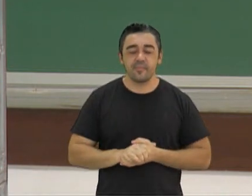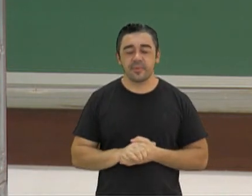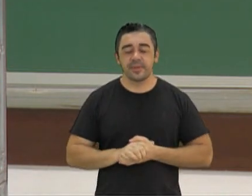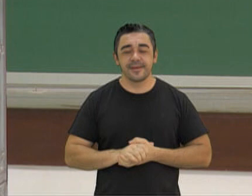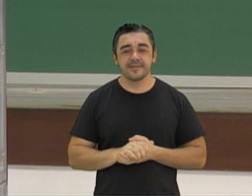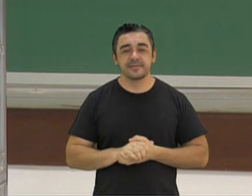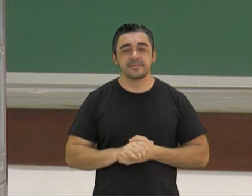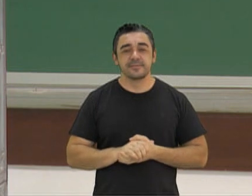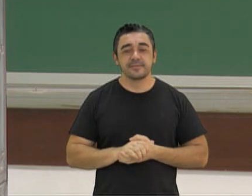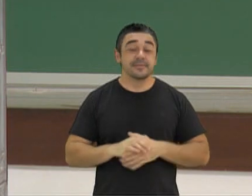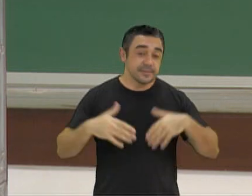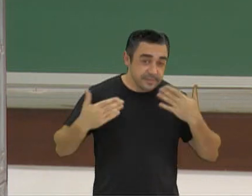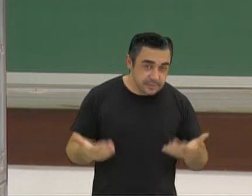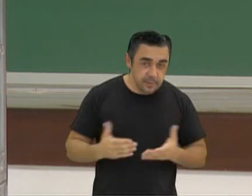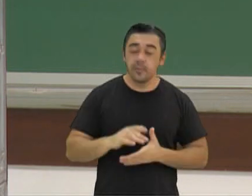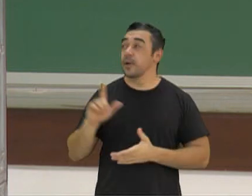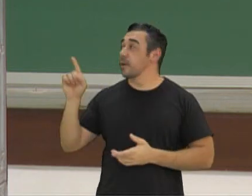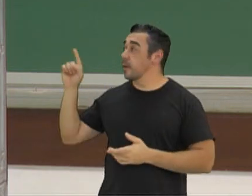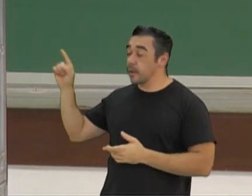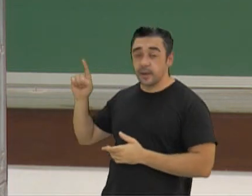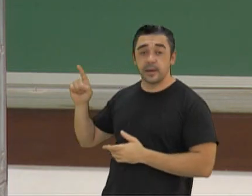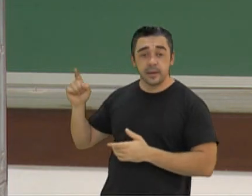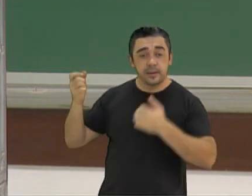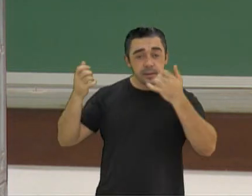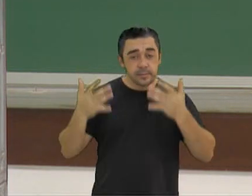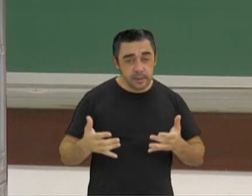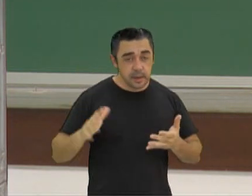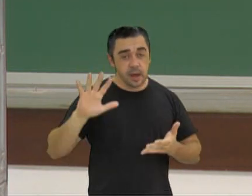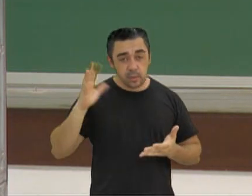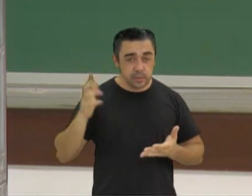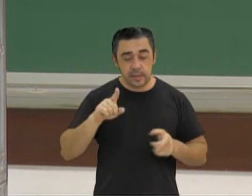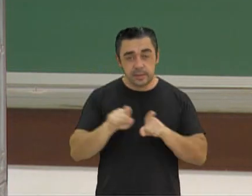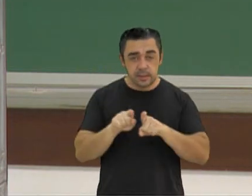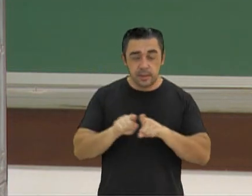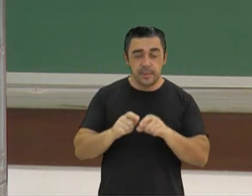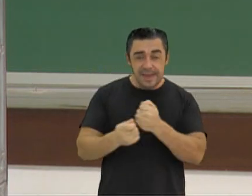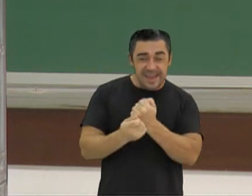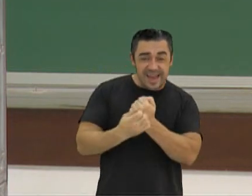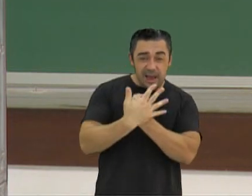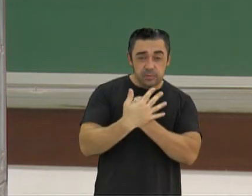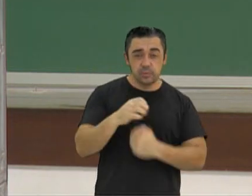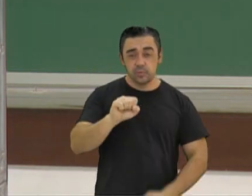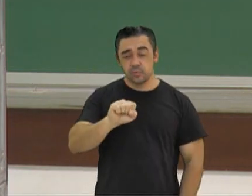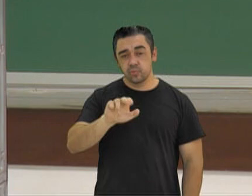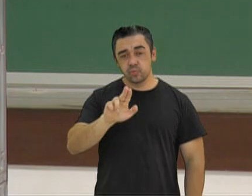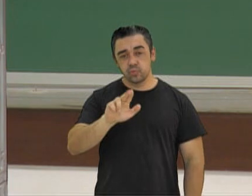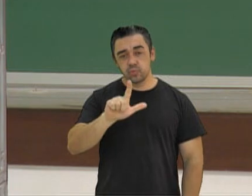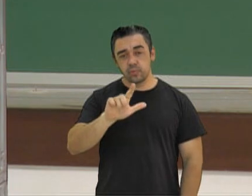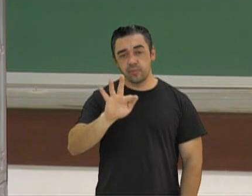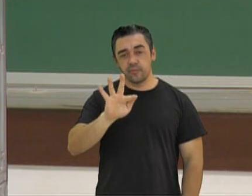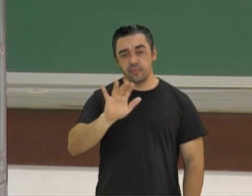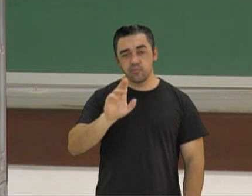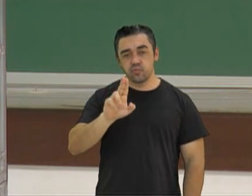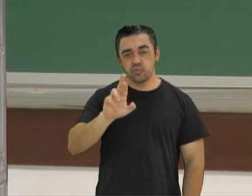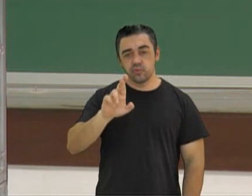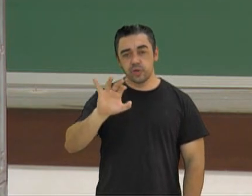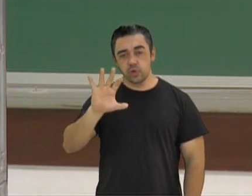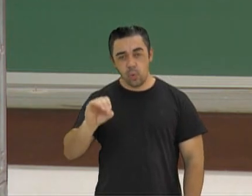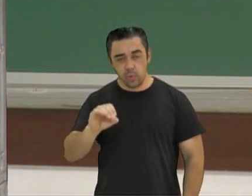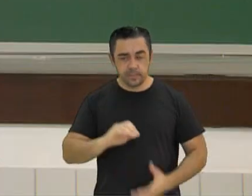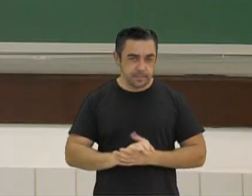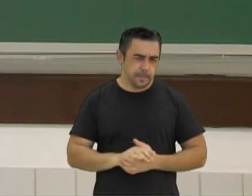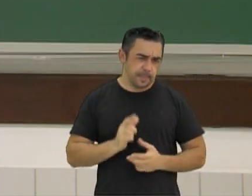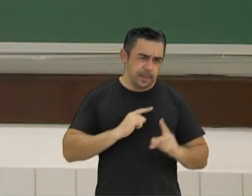Então, assim, e isso acontece também na presença de ácido sulfúrico, tá certo? Aí nós temos